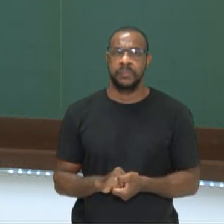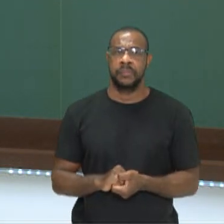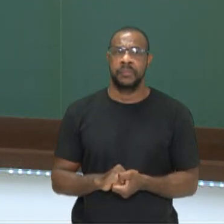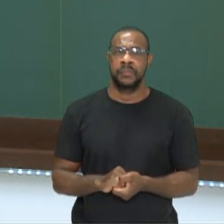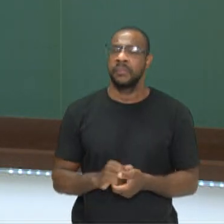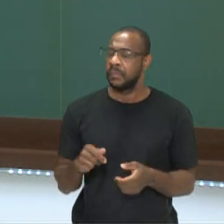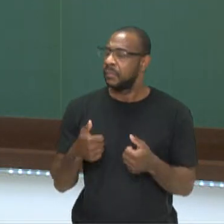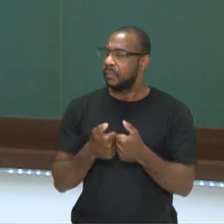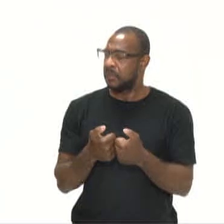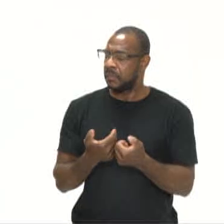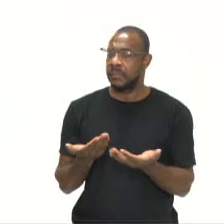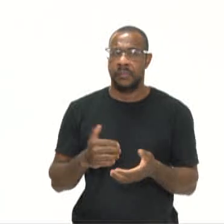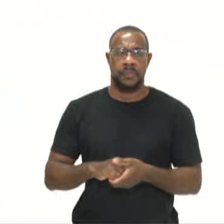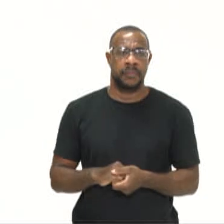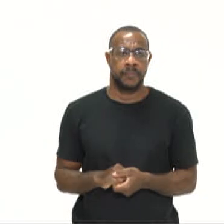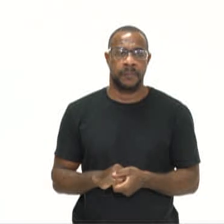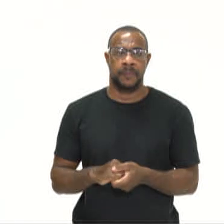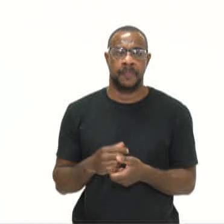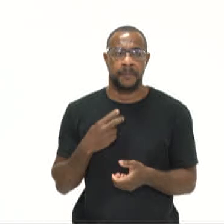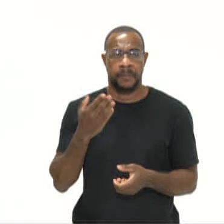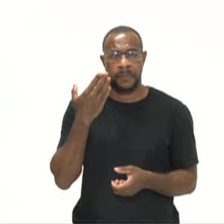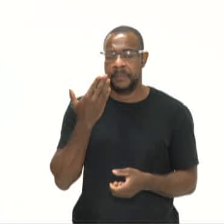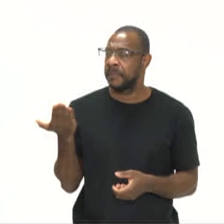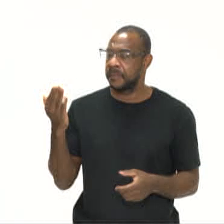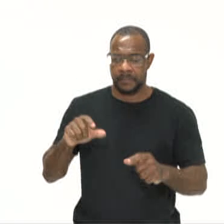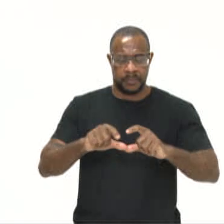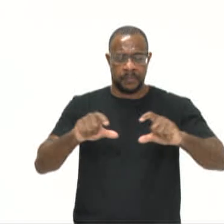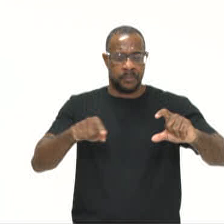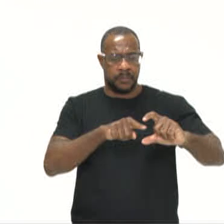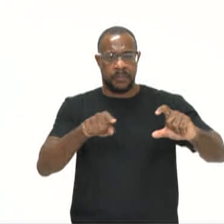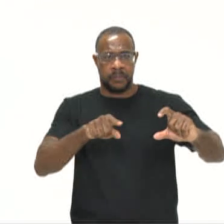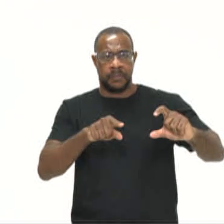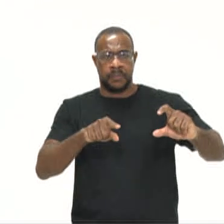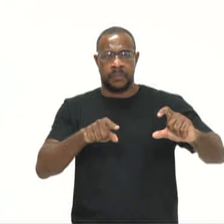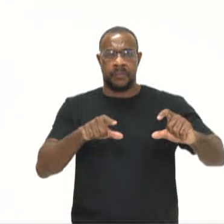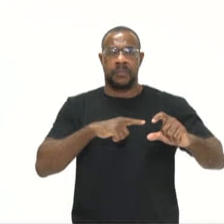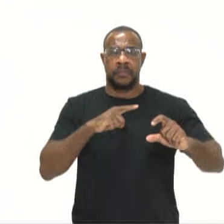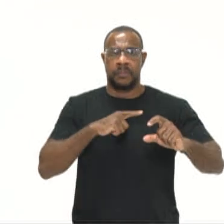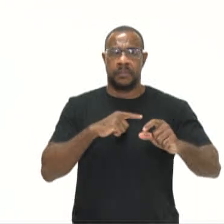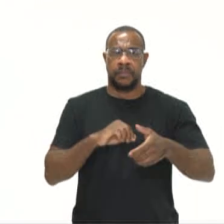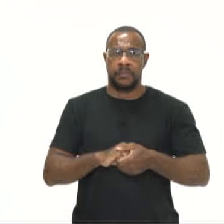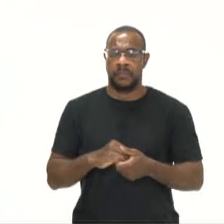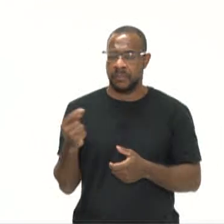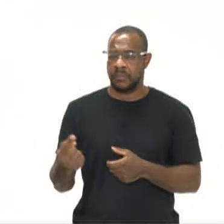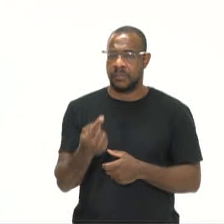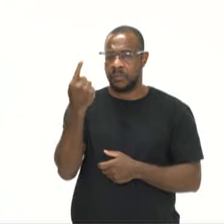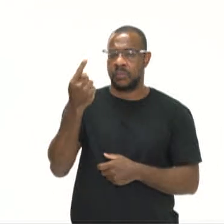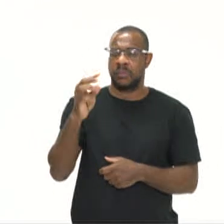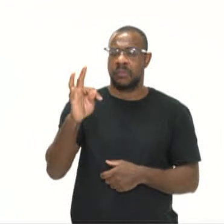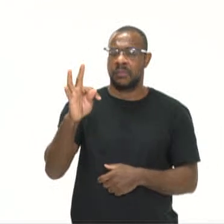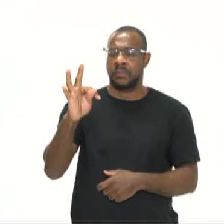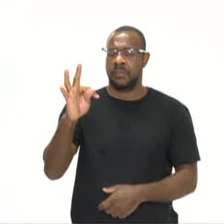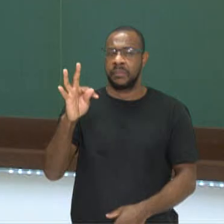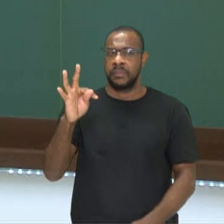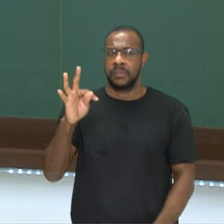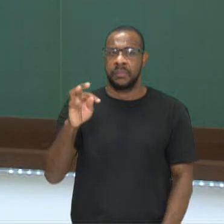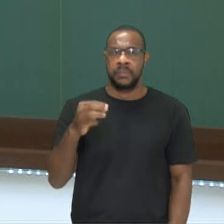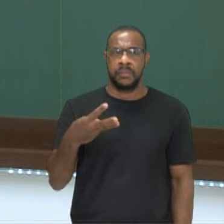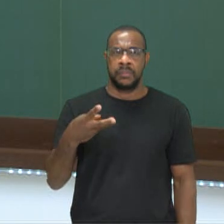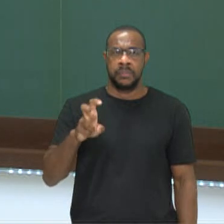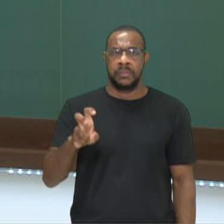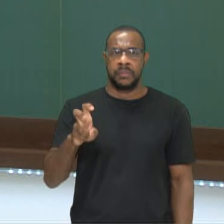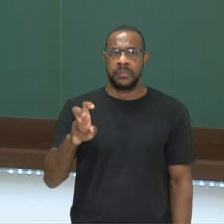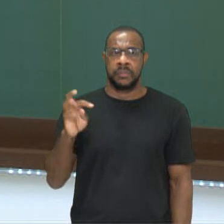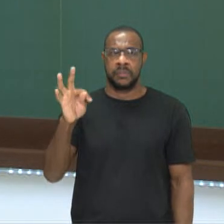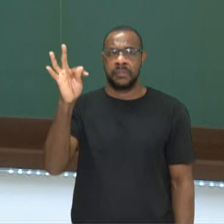aqui, ó. Usando a expressão de Galilei, por exemplo, para uma altura de 35 metros temos. Vamos supor que algum objeto vai